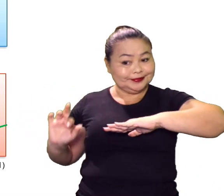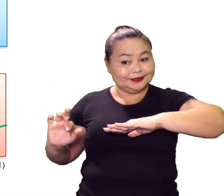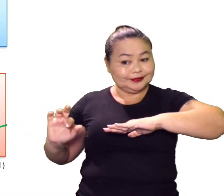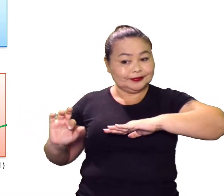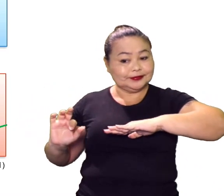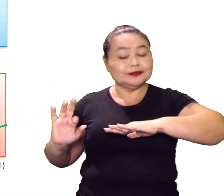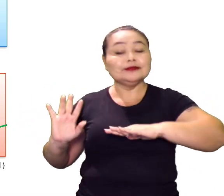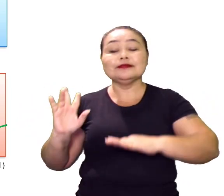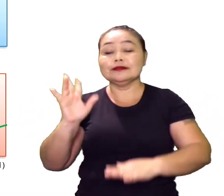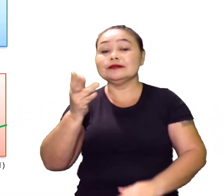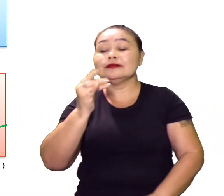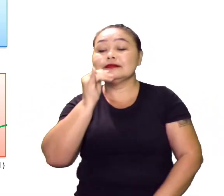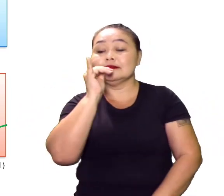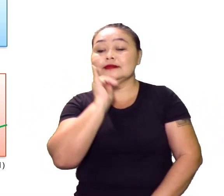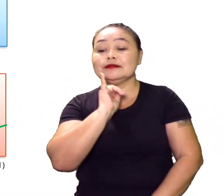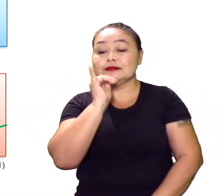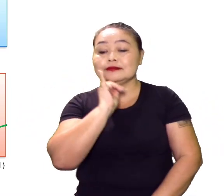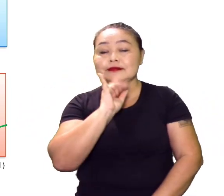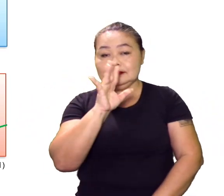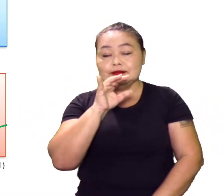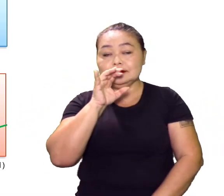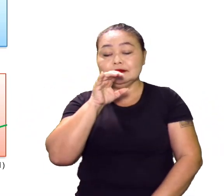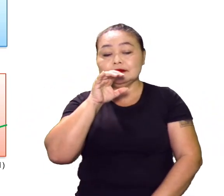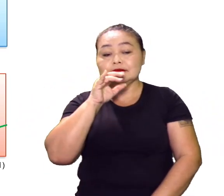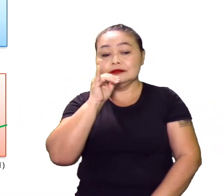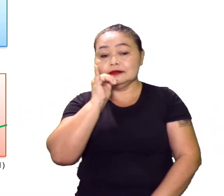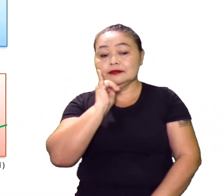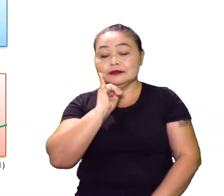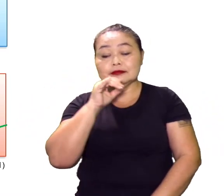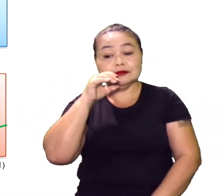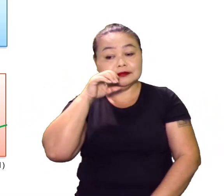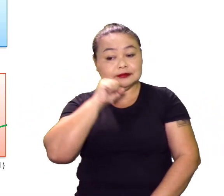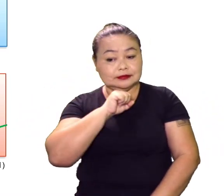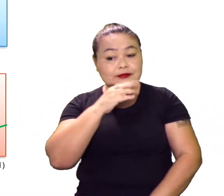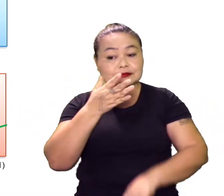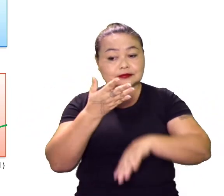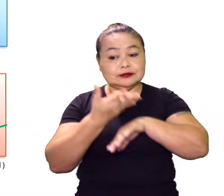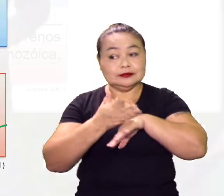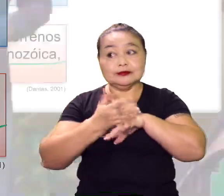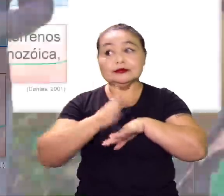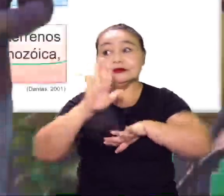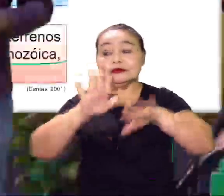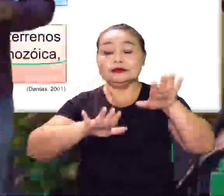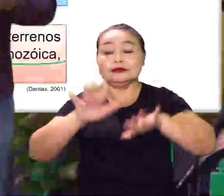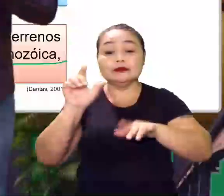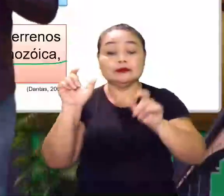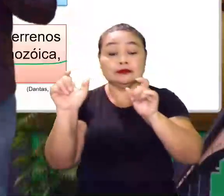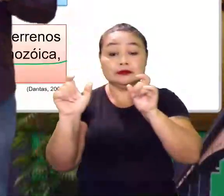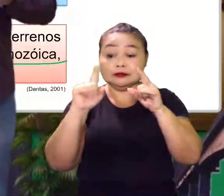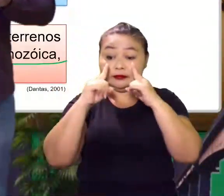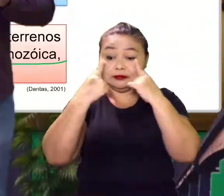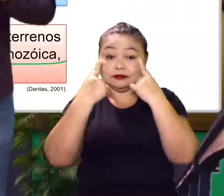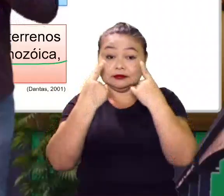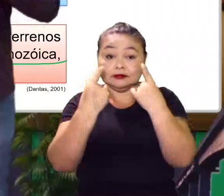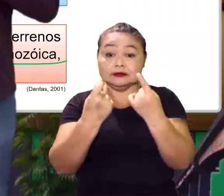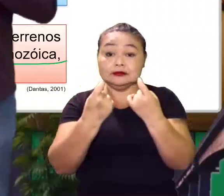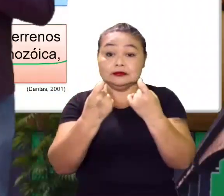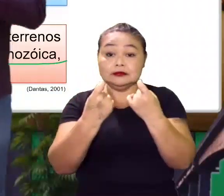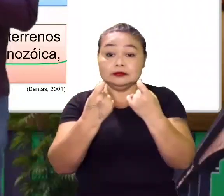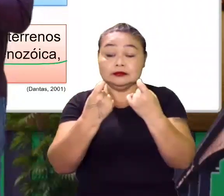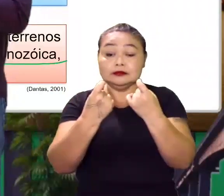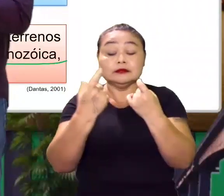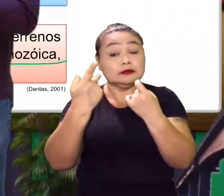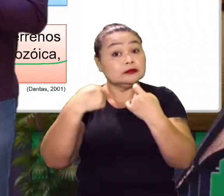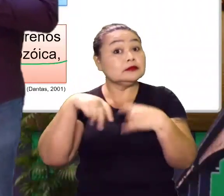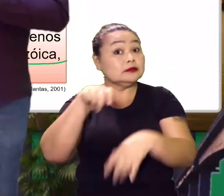só exemplificar de uma maneira assim rápida e prática. Claro que a gente vai ver alguns nomes, né, interessantes para o